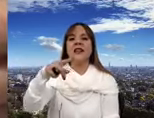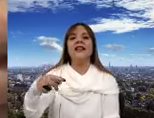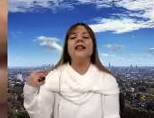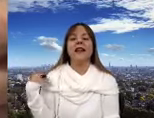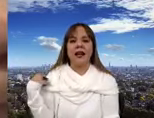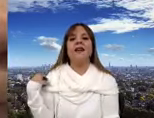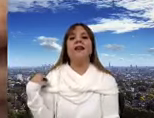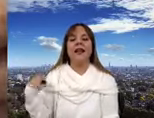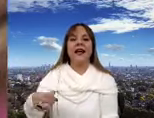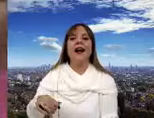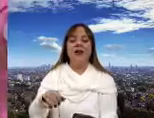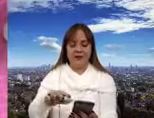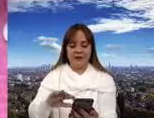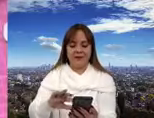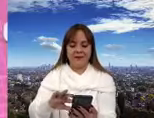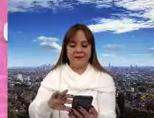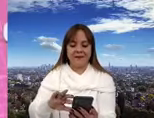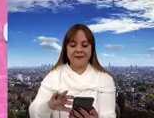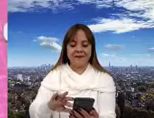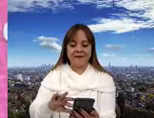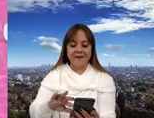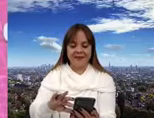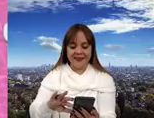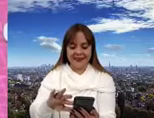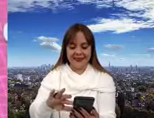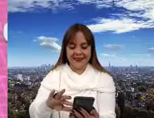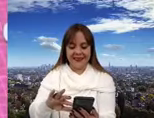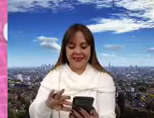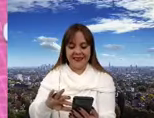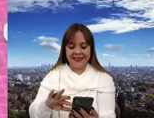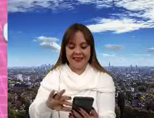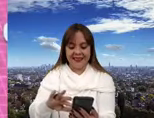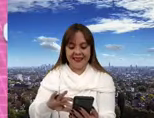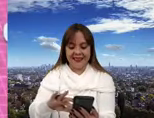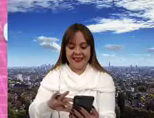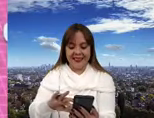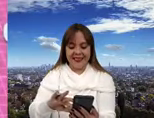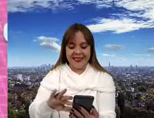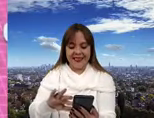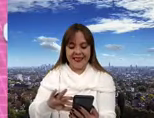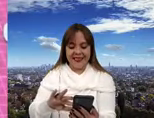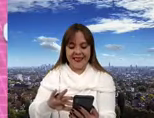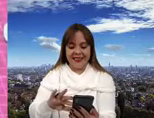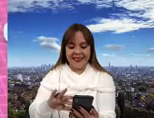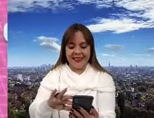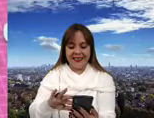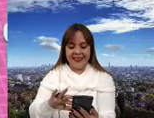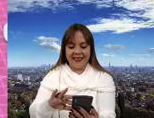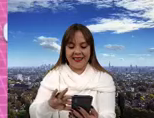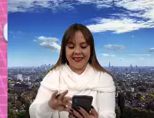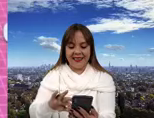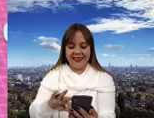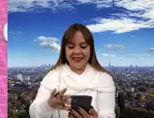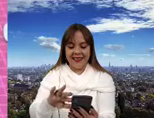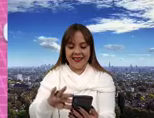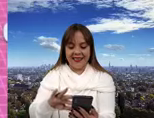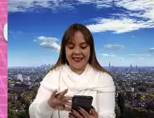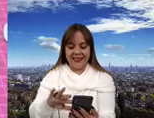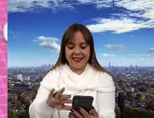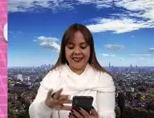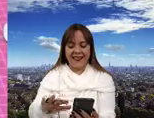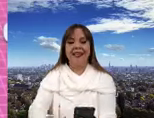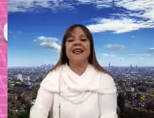tá. Legal. Isso, que é para marcar aqui, ó. Aí eu ponho bem em cima aqui certinho. E